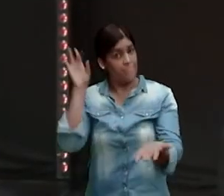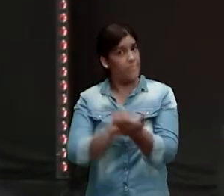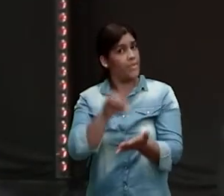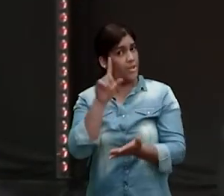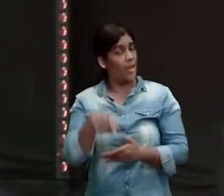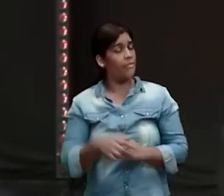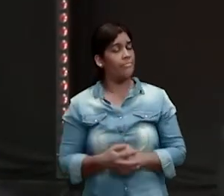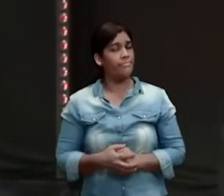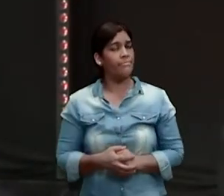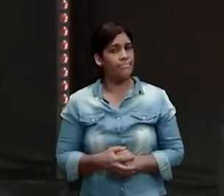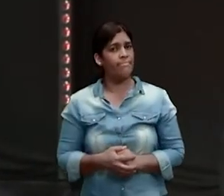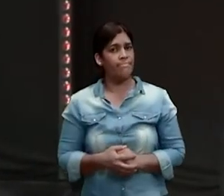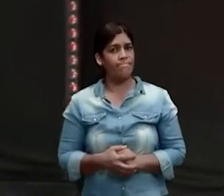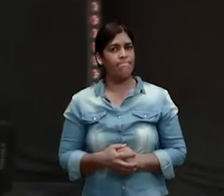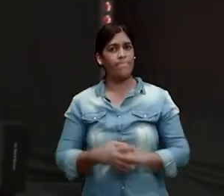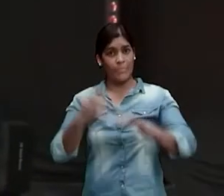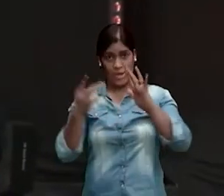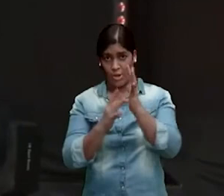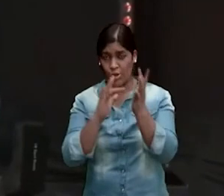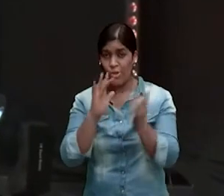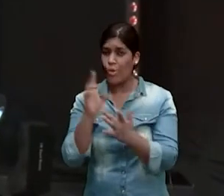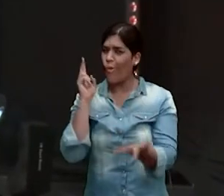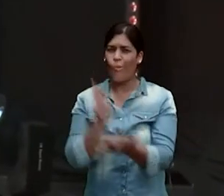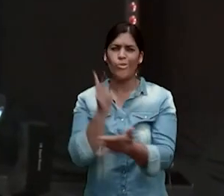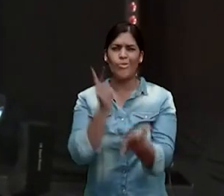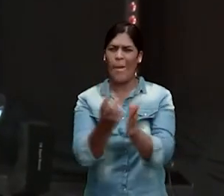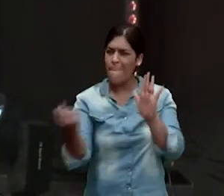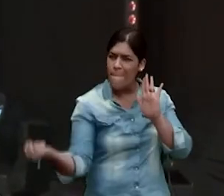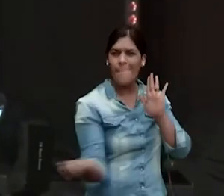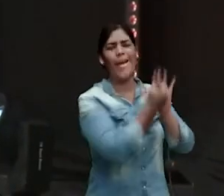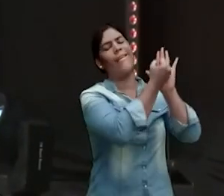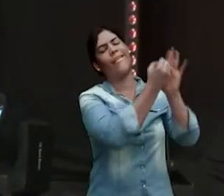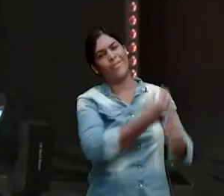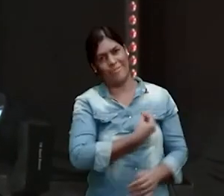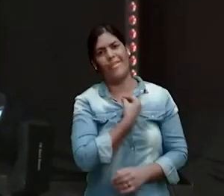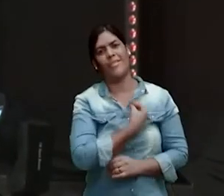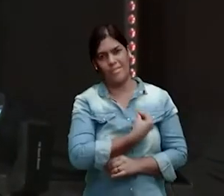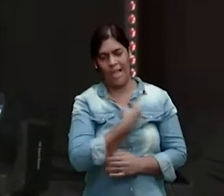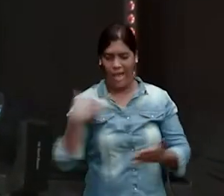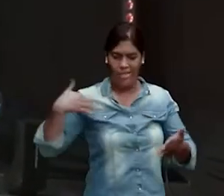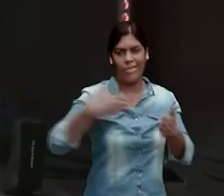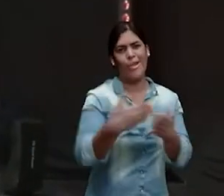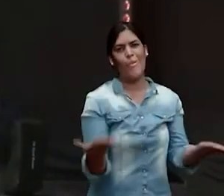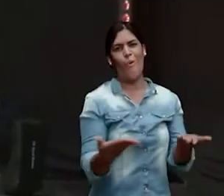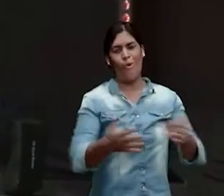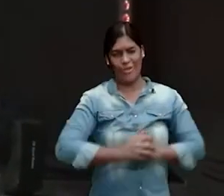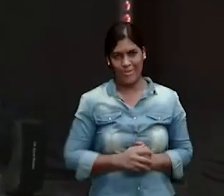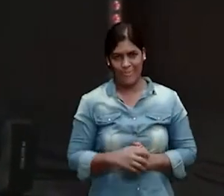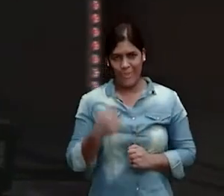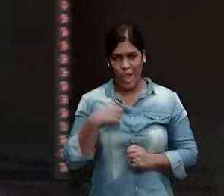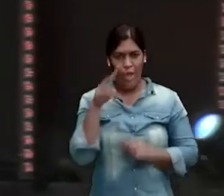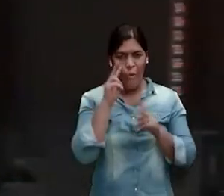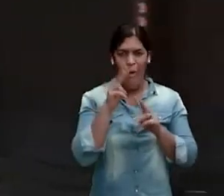real porque Jesus continua impactando vidas e quando olho daqui de cima